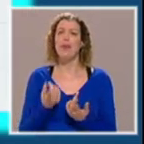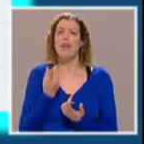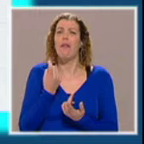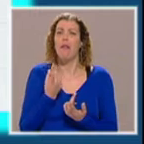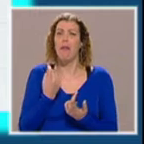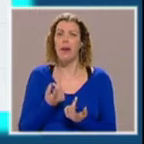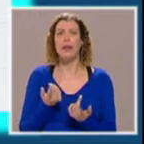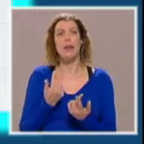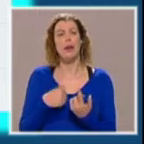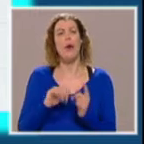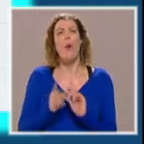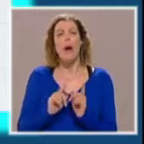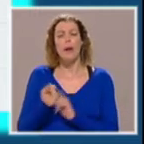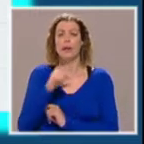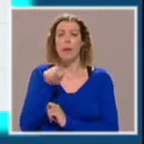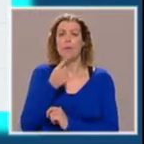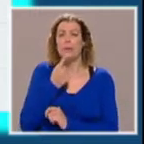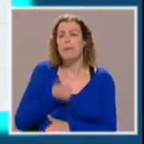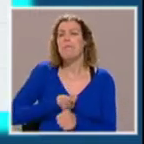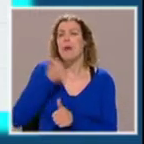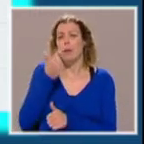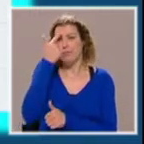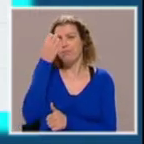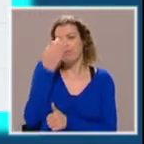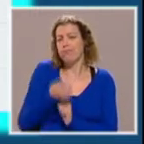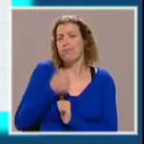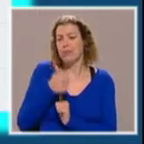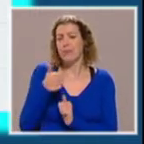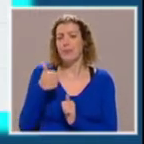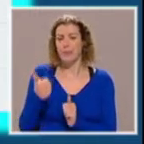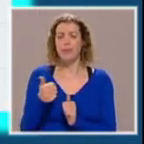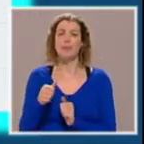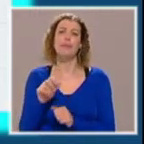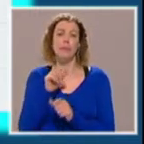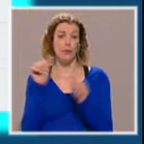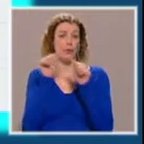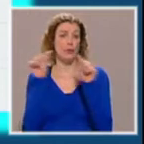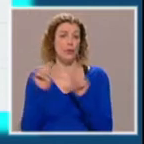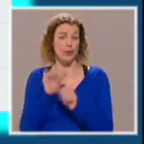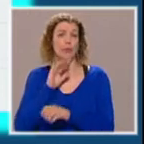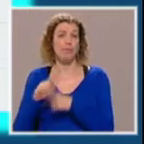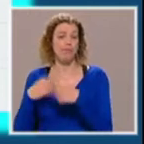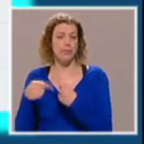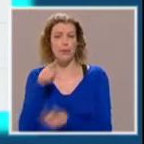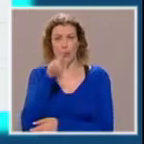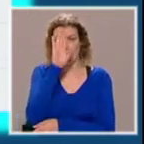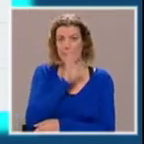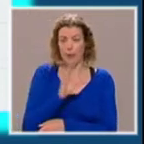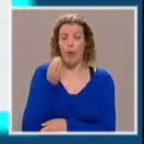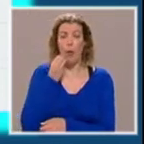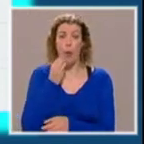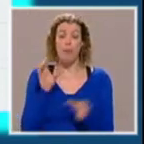então compreender de modo a definirmos a morfologia do sistema reprodutor? Já sabemos de que forma é que podemos